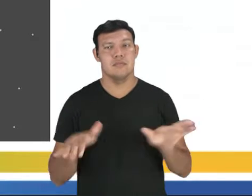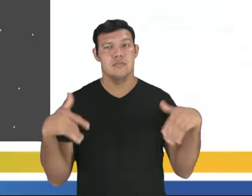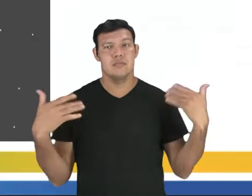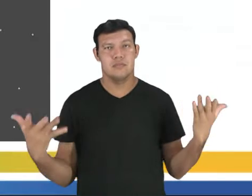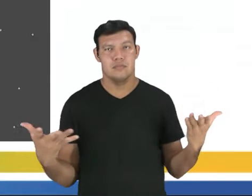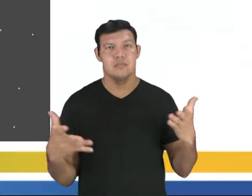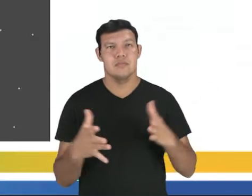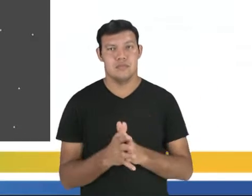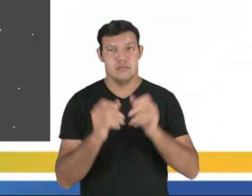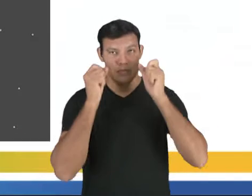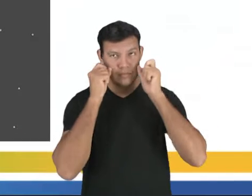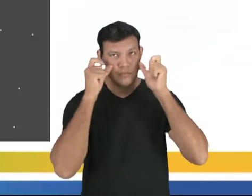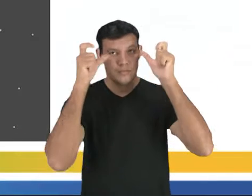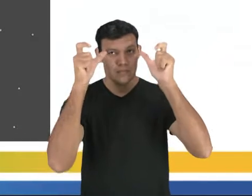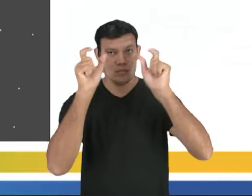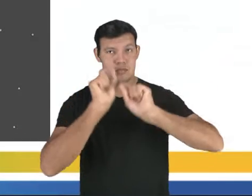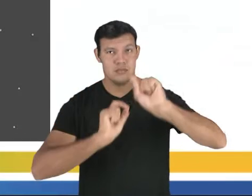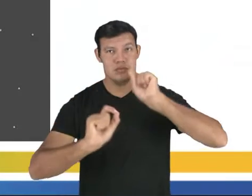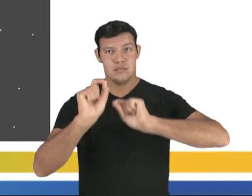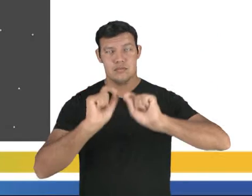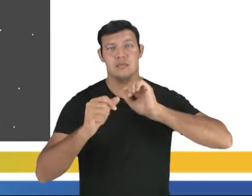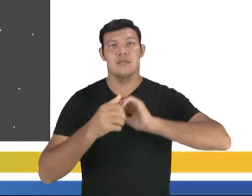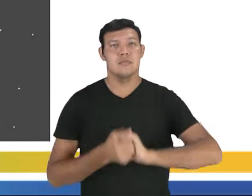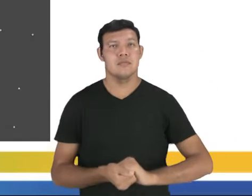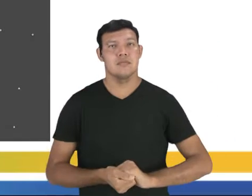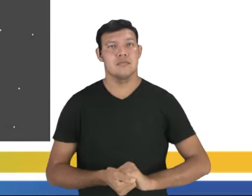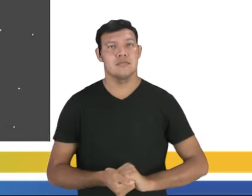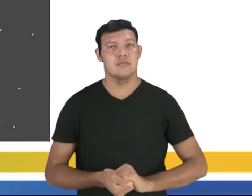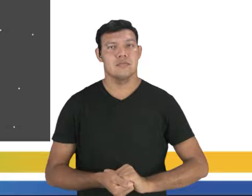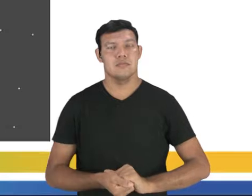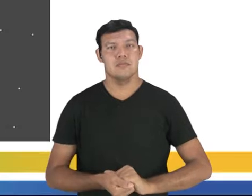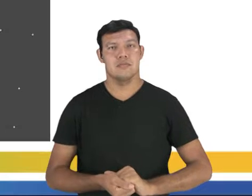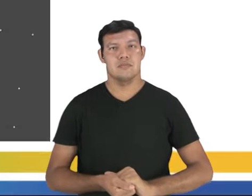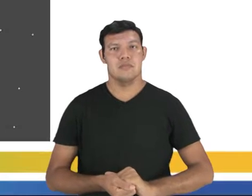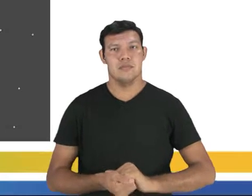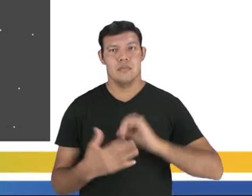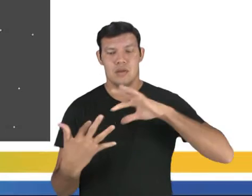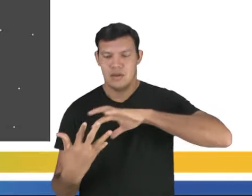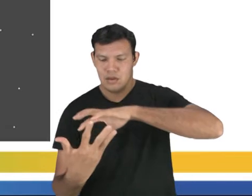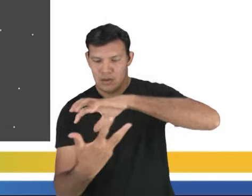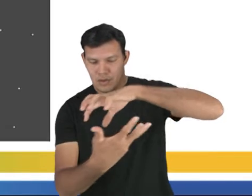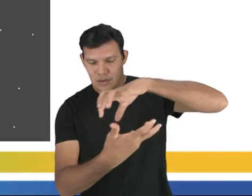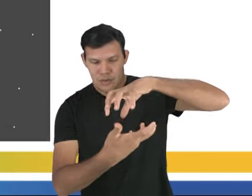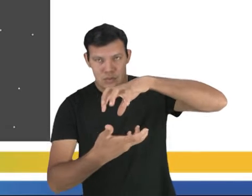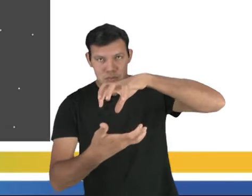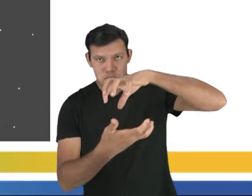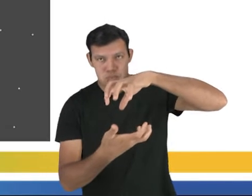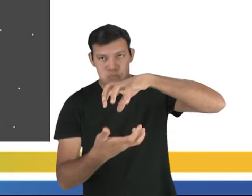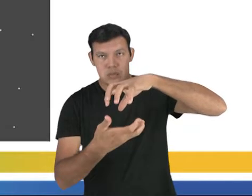Então, eu chamo a atenção para vocês nesse primeiro ponto que a nossa Terra, né,